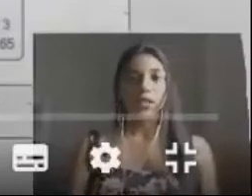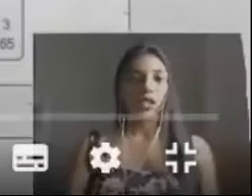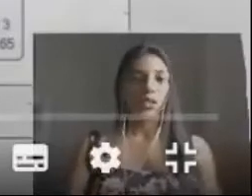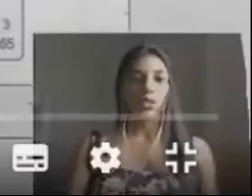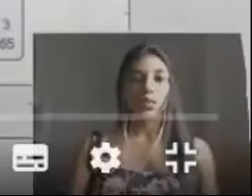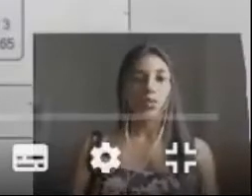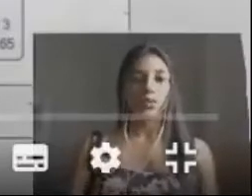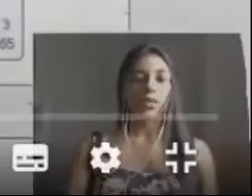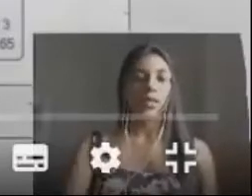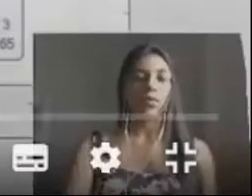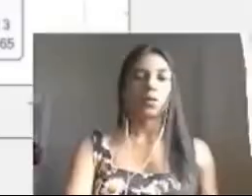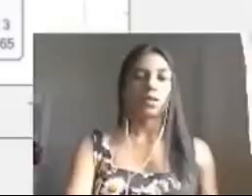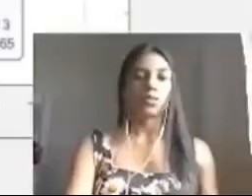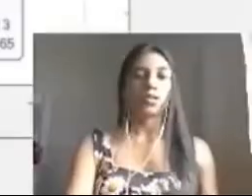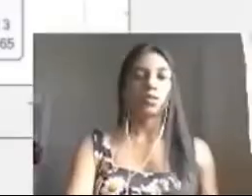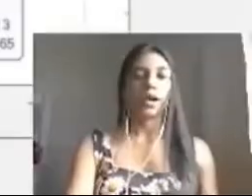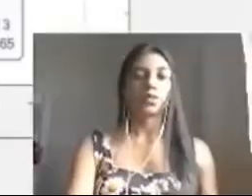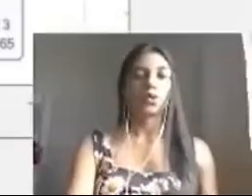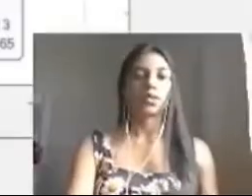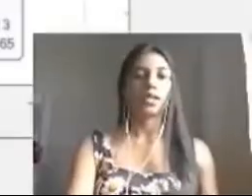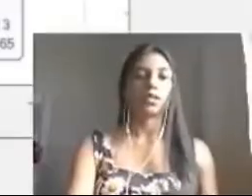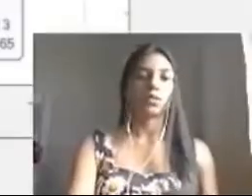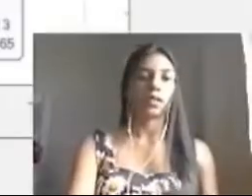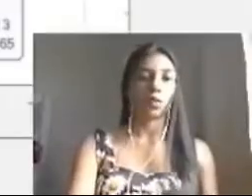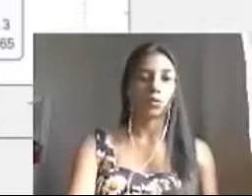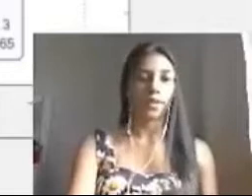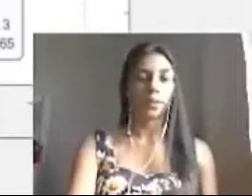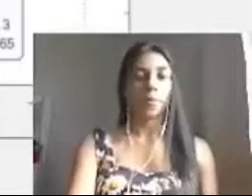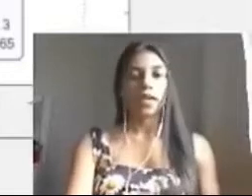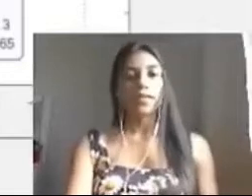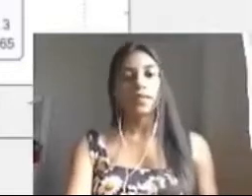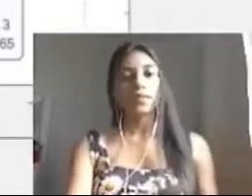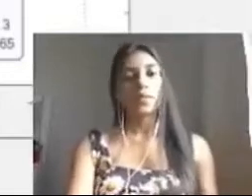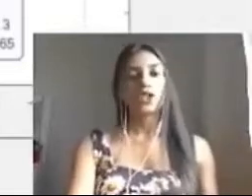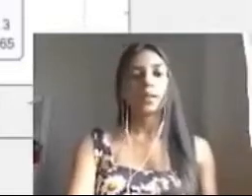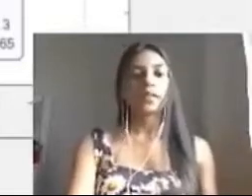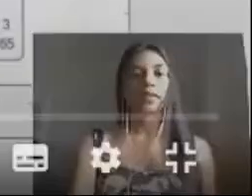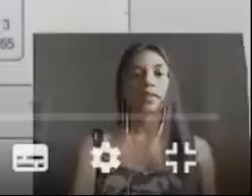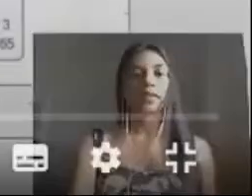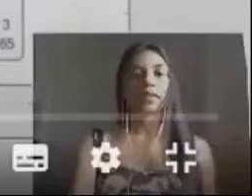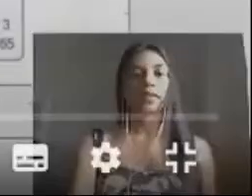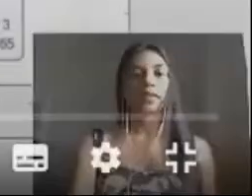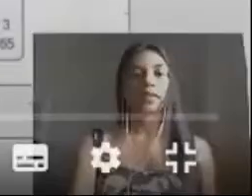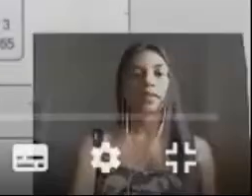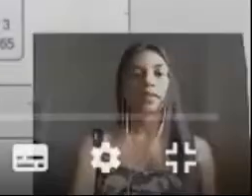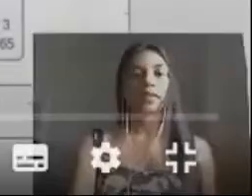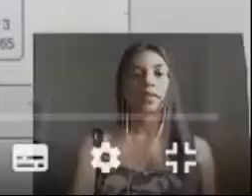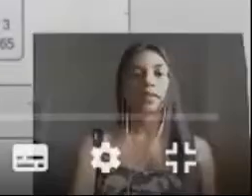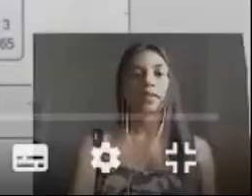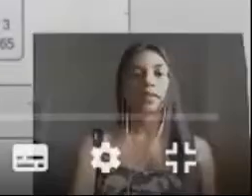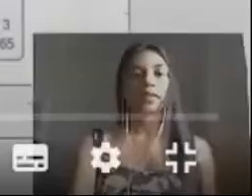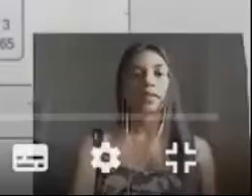Bom, agora a gente aqui trouxe um exemplo do livro, que ele demonstra um pouco essa contribuição angular que os polos têm com relação ao ponto S. E esse exemplo aqui ele pedia para Muito interessante eles